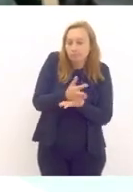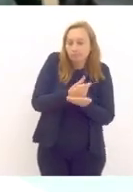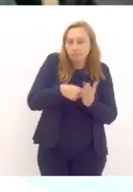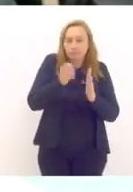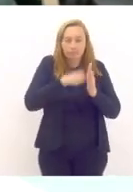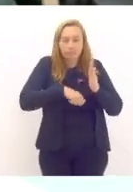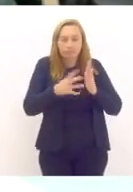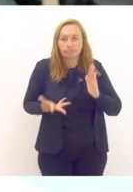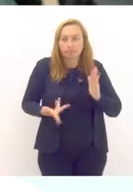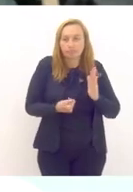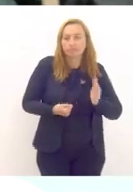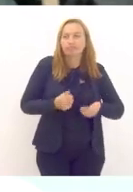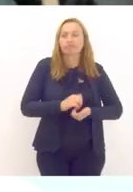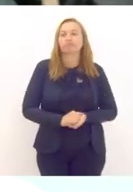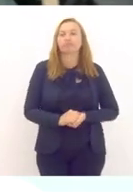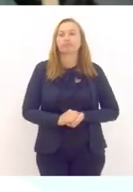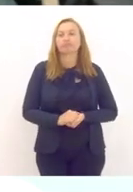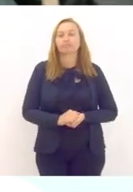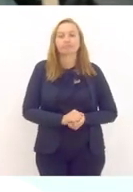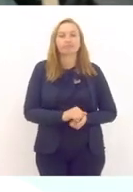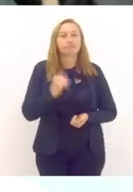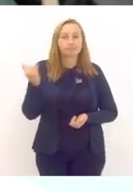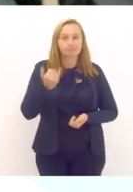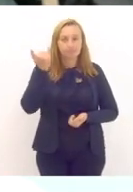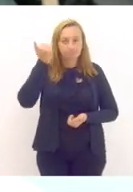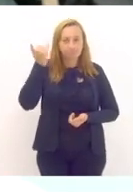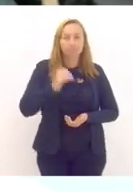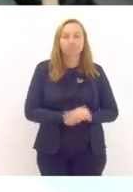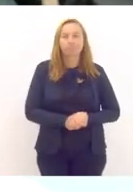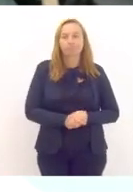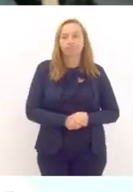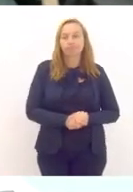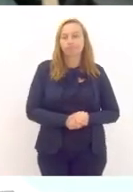aí vai ser um ponto muito importante.